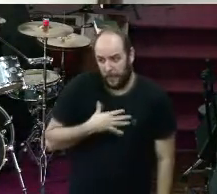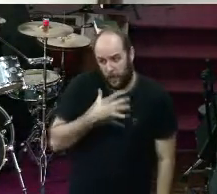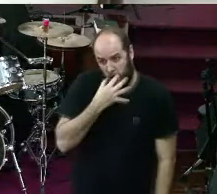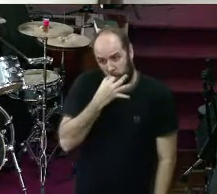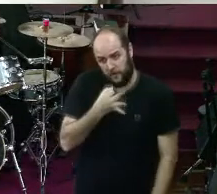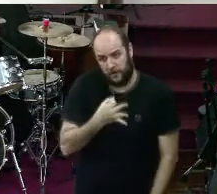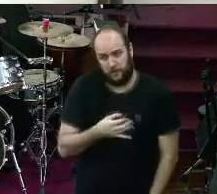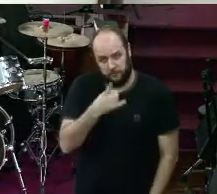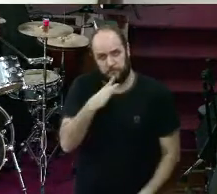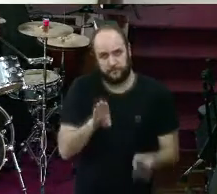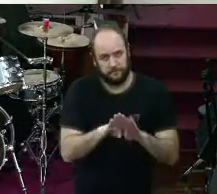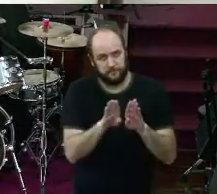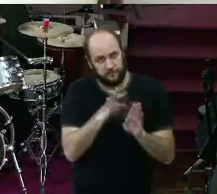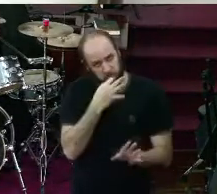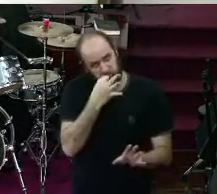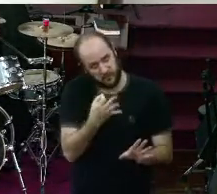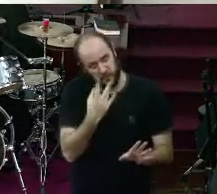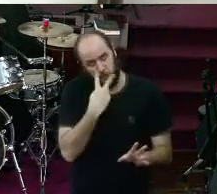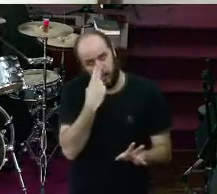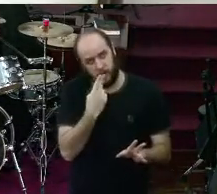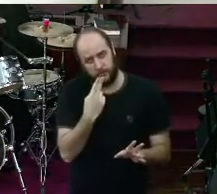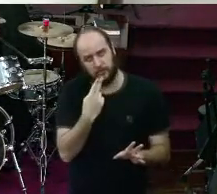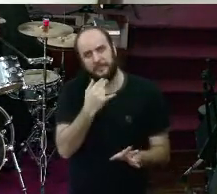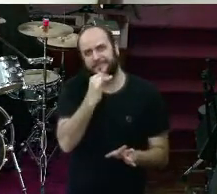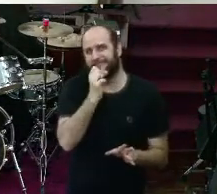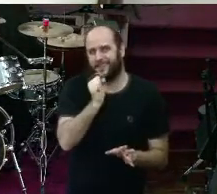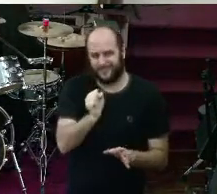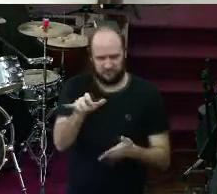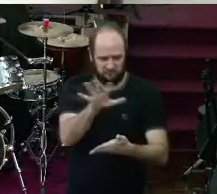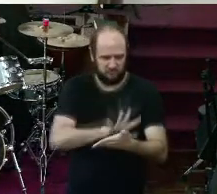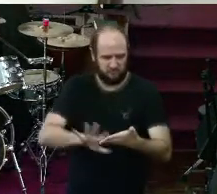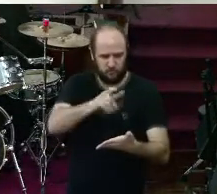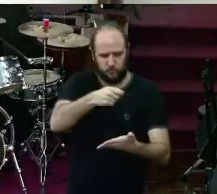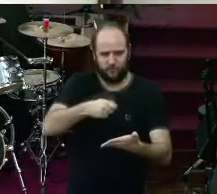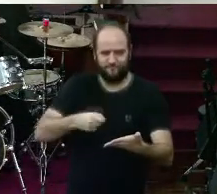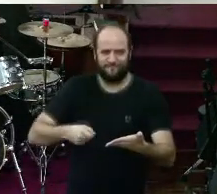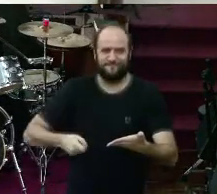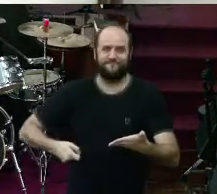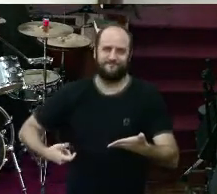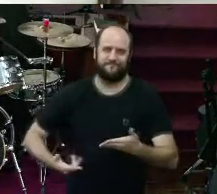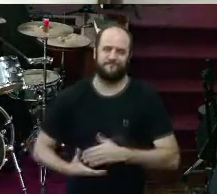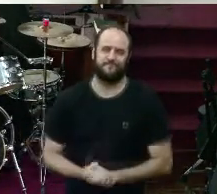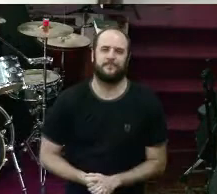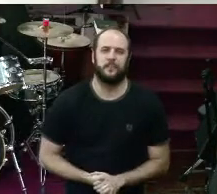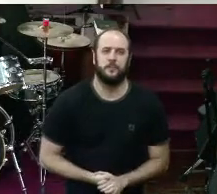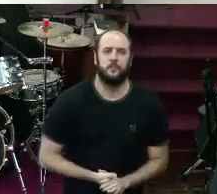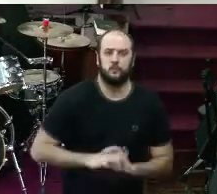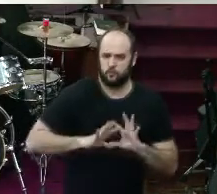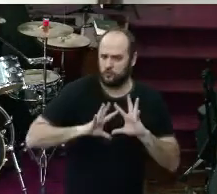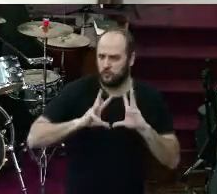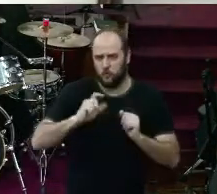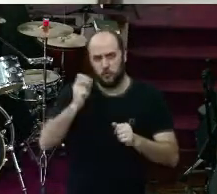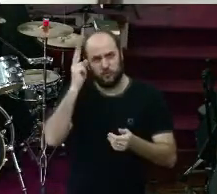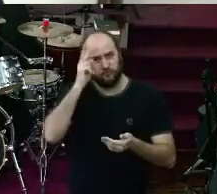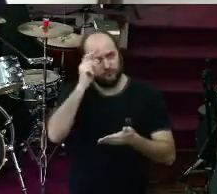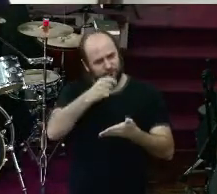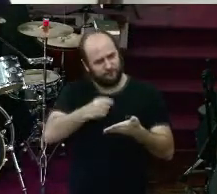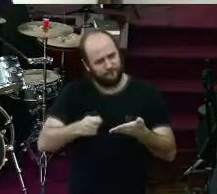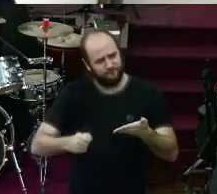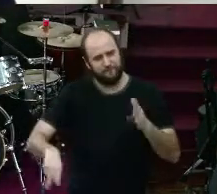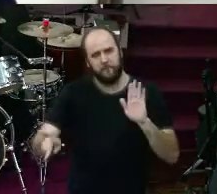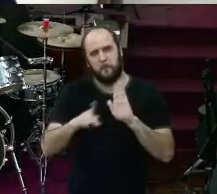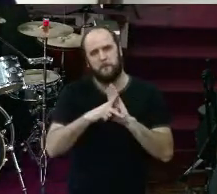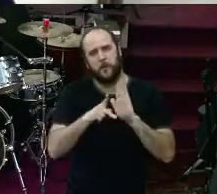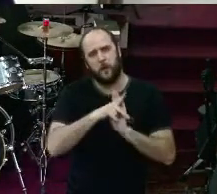também crê assim, que Isaías é o autor de todo esse livro. de toda a narrativa, de toda a história, de